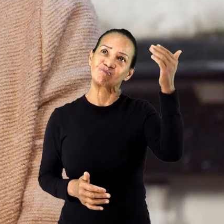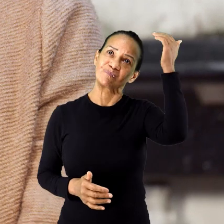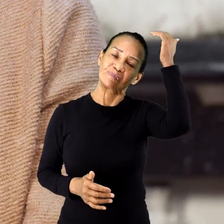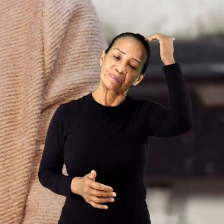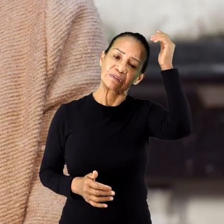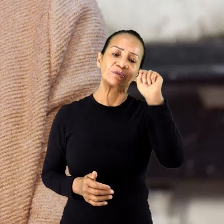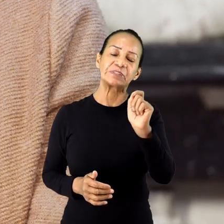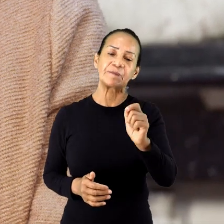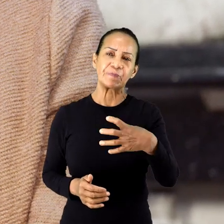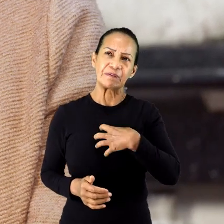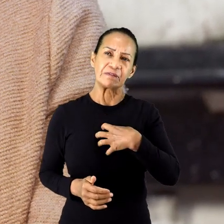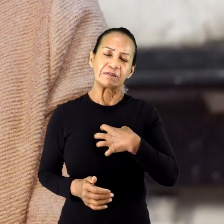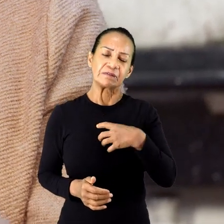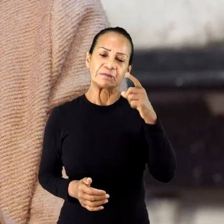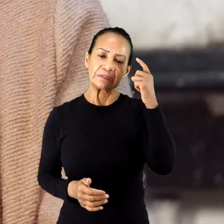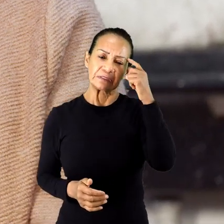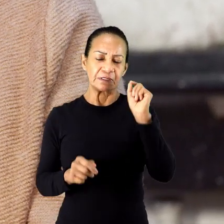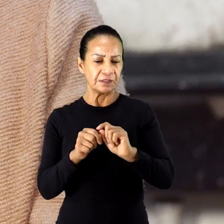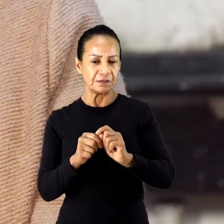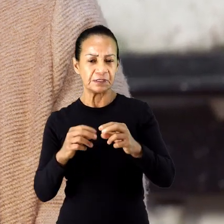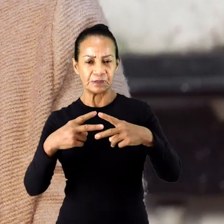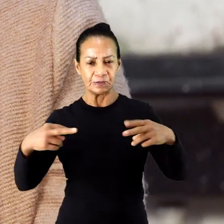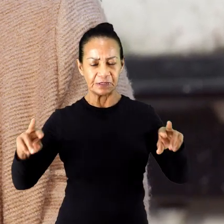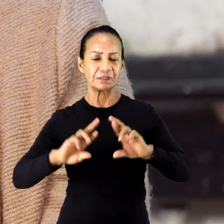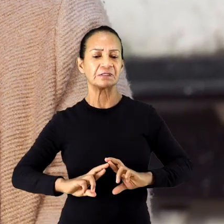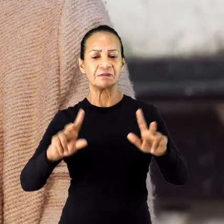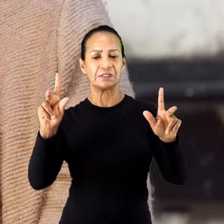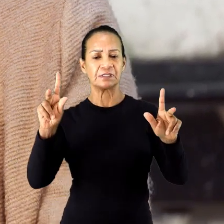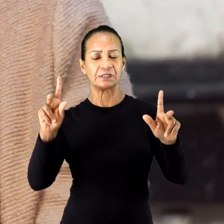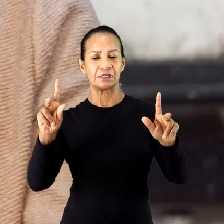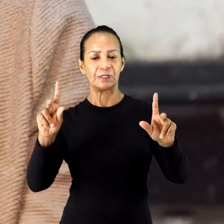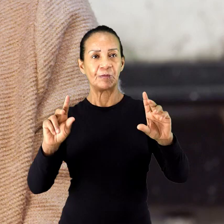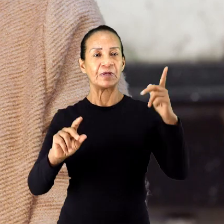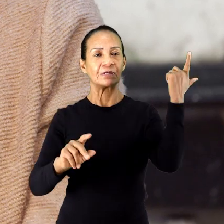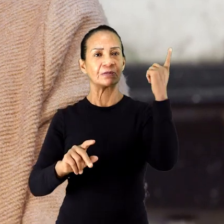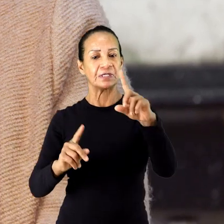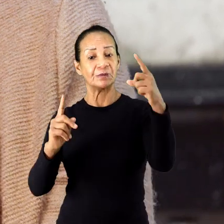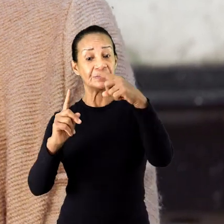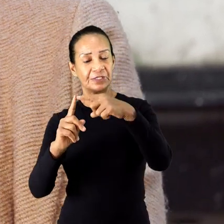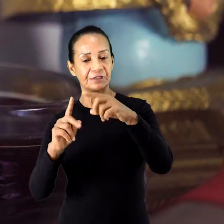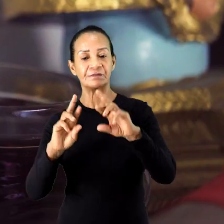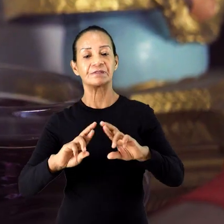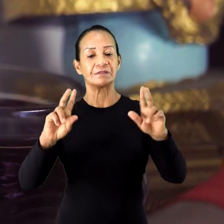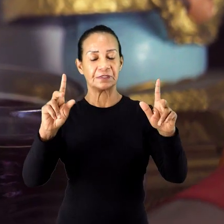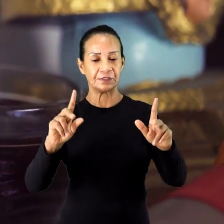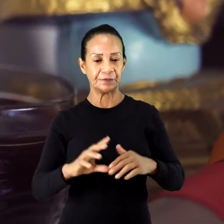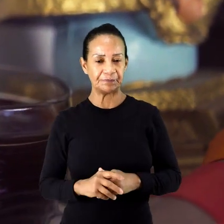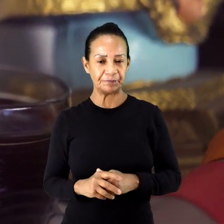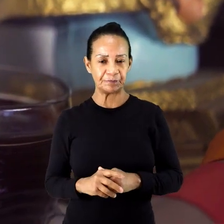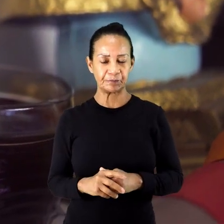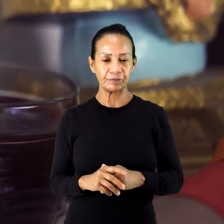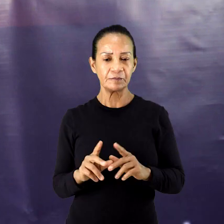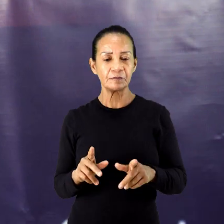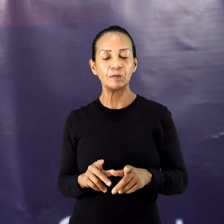colocar para dentro novos jeitos de fazerem coisas e coisas diferentes para alcançar resultados diferentes. Um passo